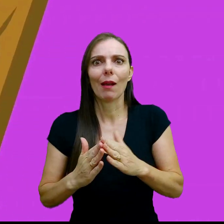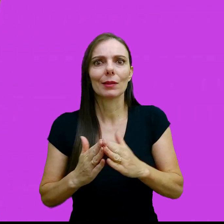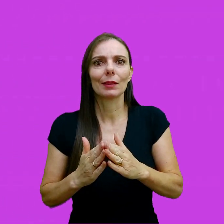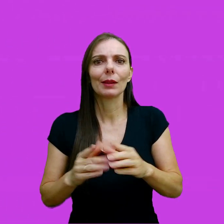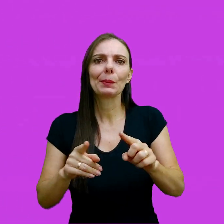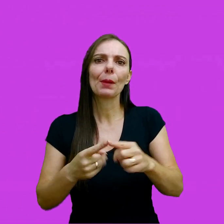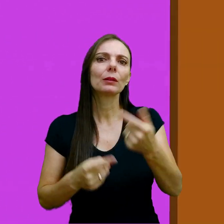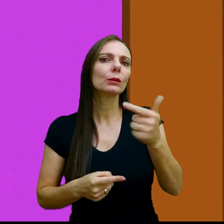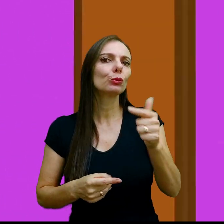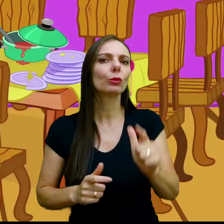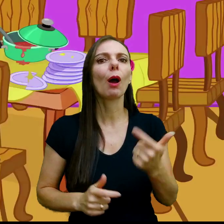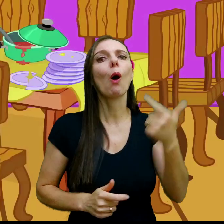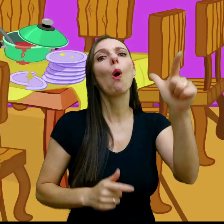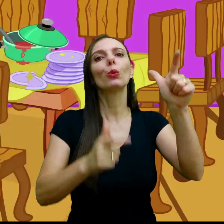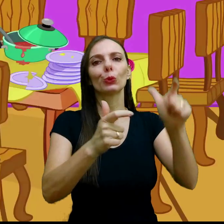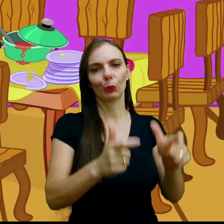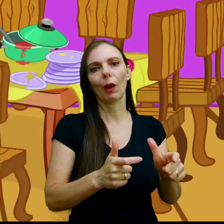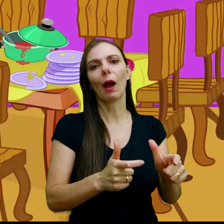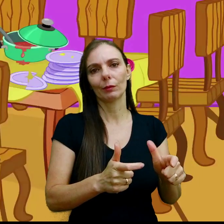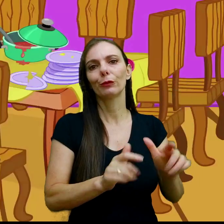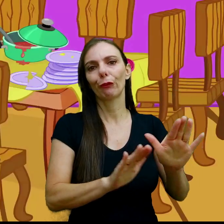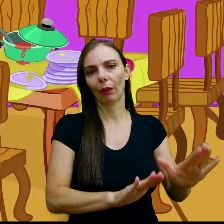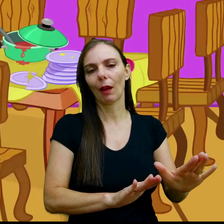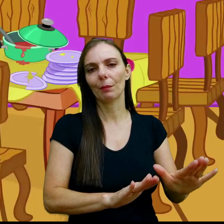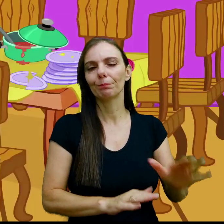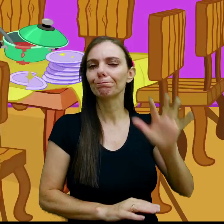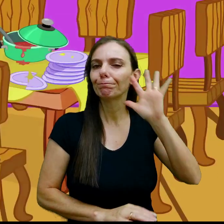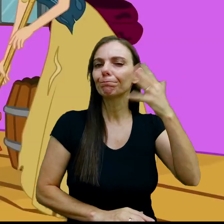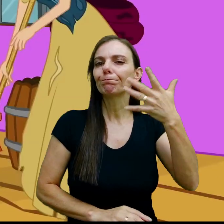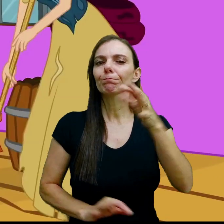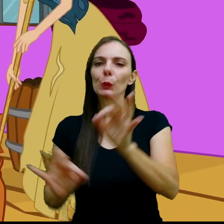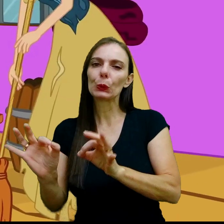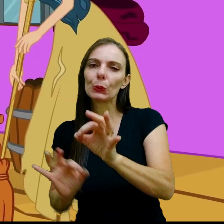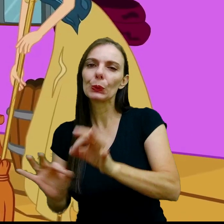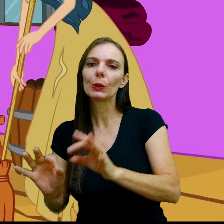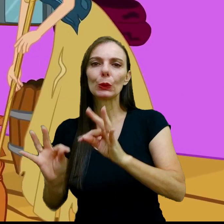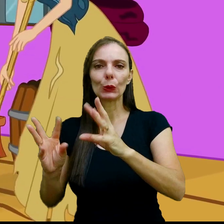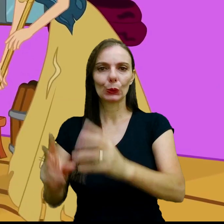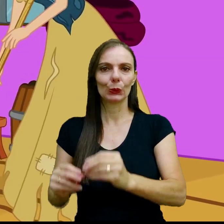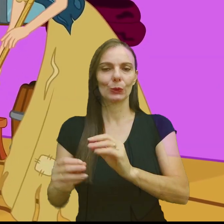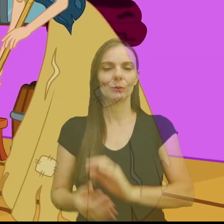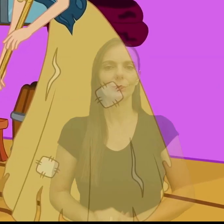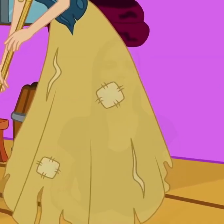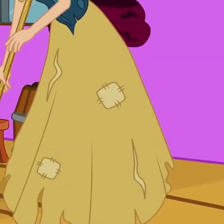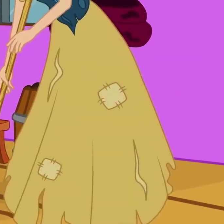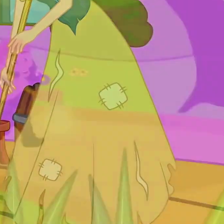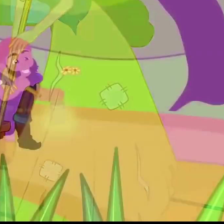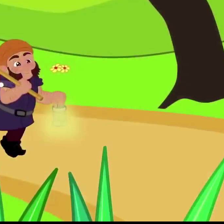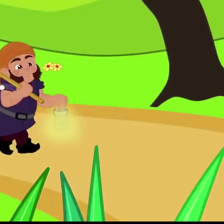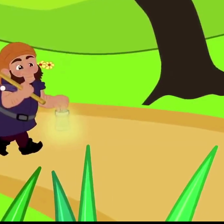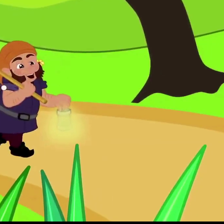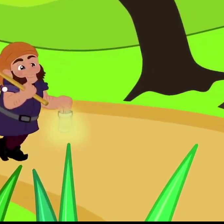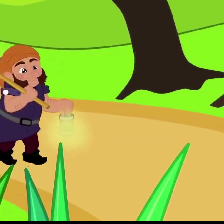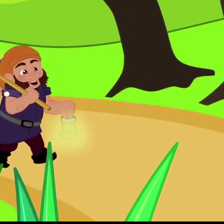de quem era a casa, mas ela não tinha outro lugar para ir. Então, ela decidiu organizar tudo.